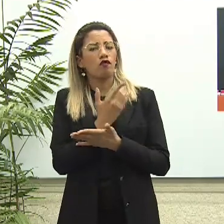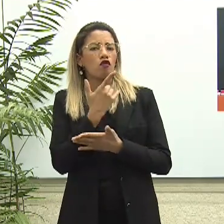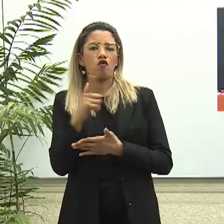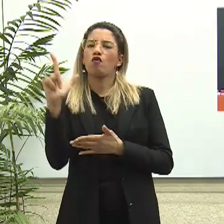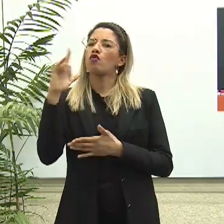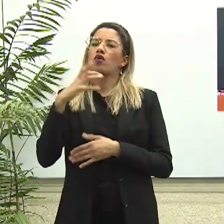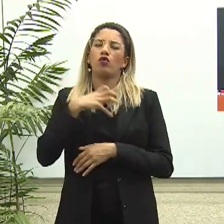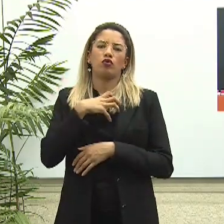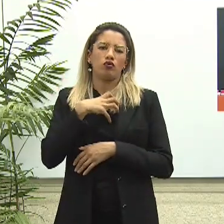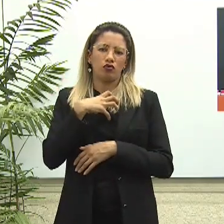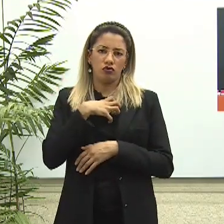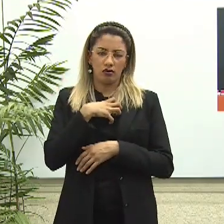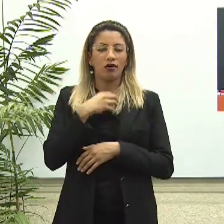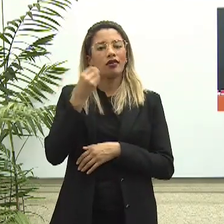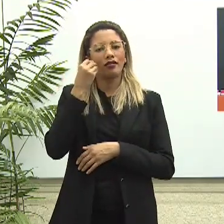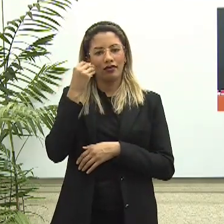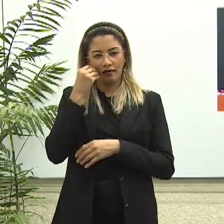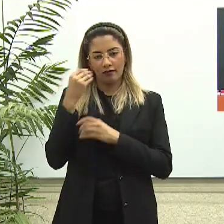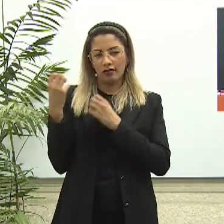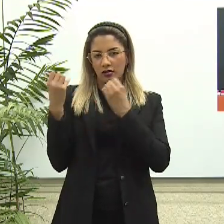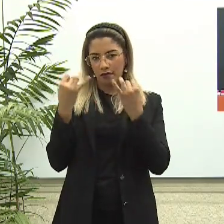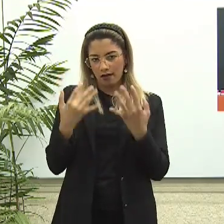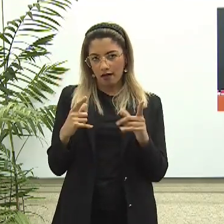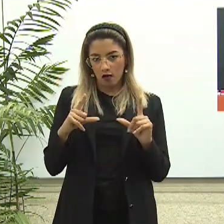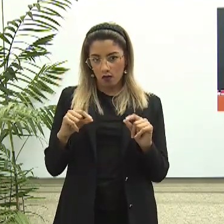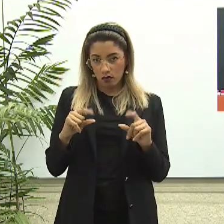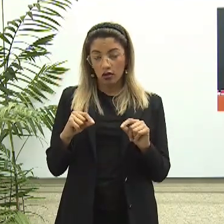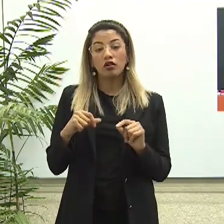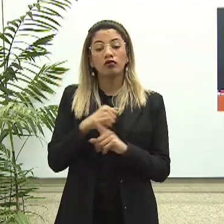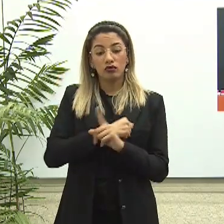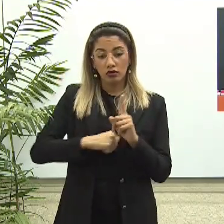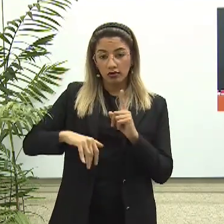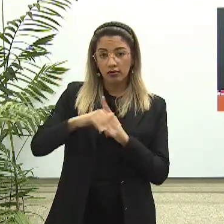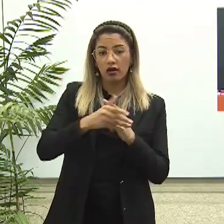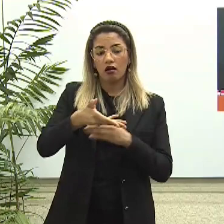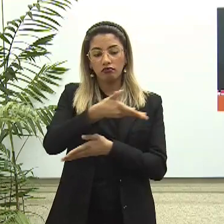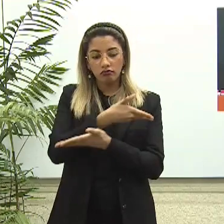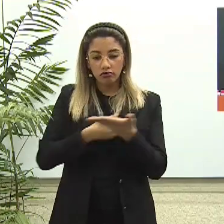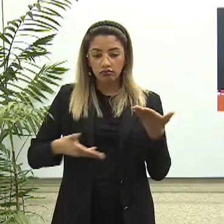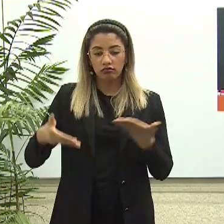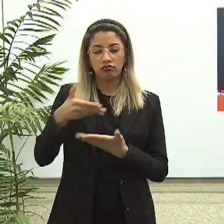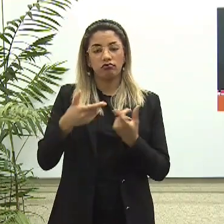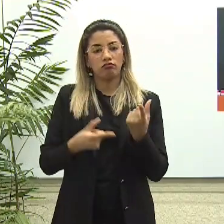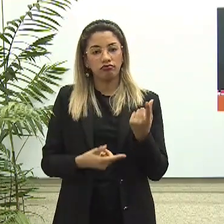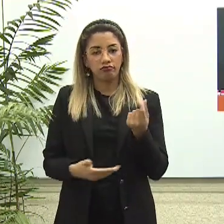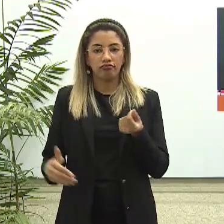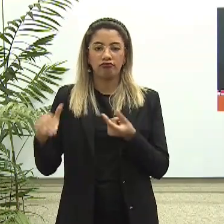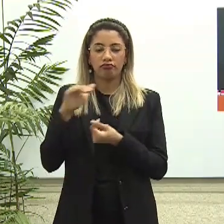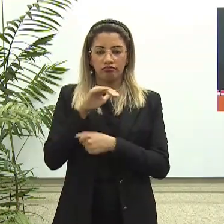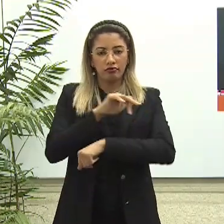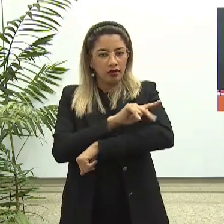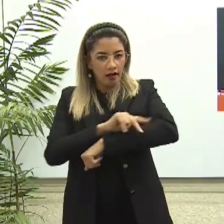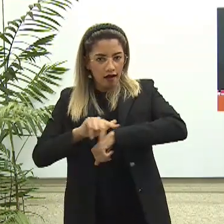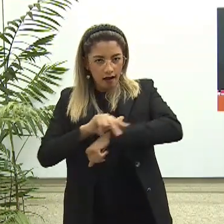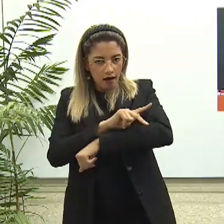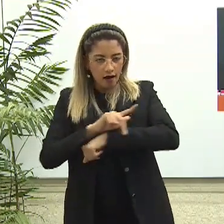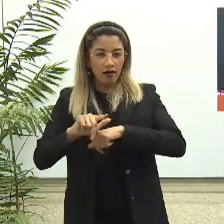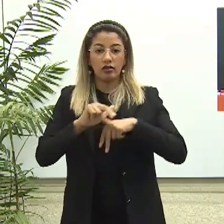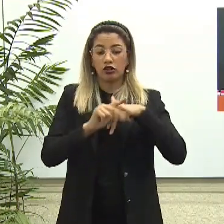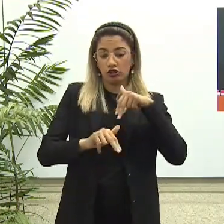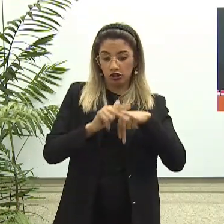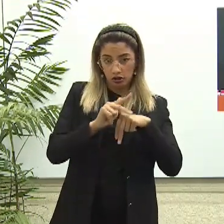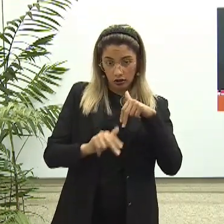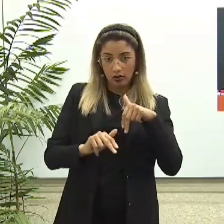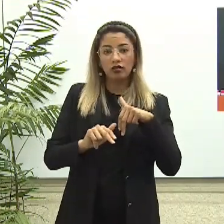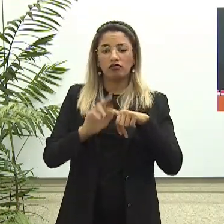desmistificar essa questão colocando que as relações sociais as relações de classe de raça de gênero que se